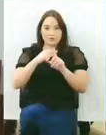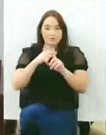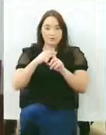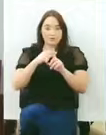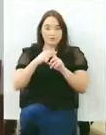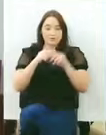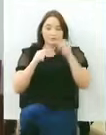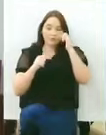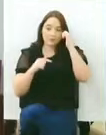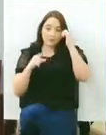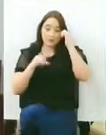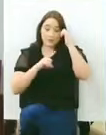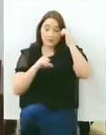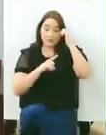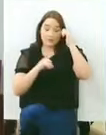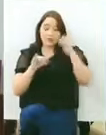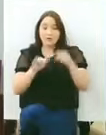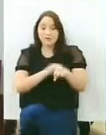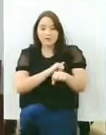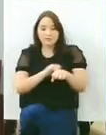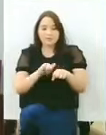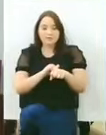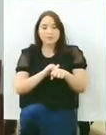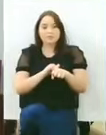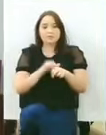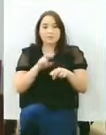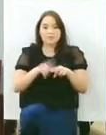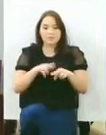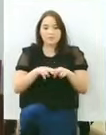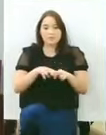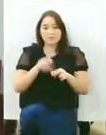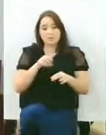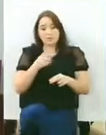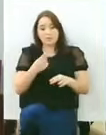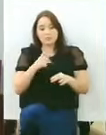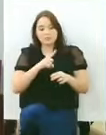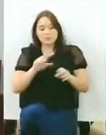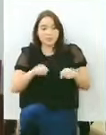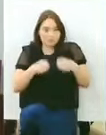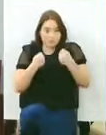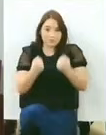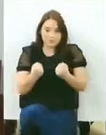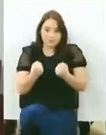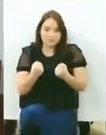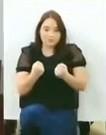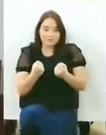igreja é que nem sempre nós ficamos ou somos muito dispostos